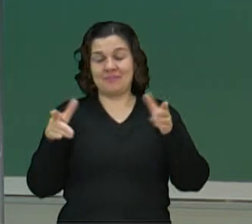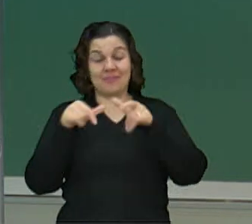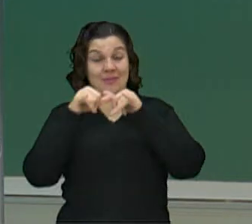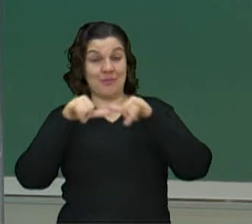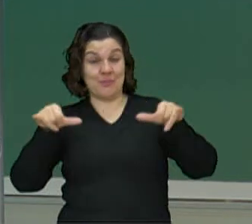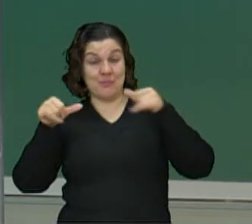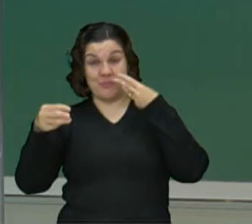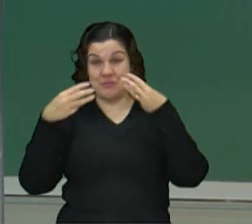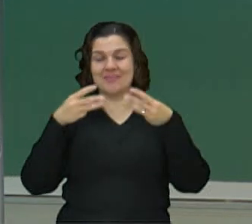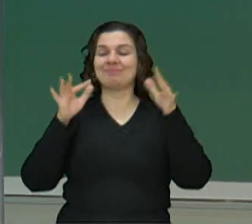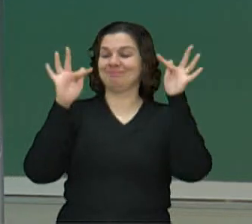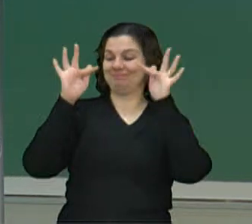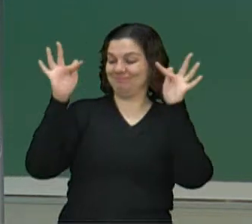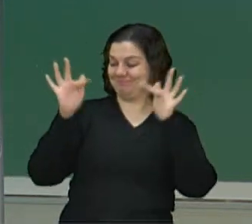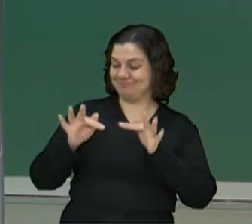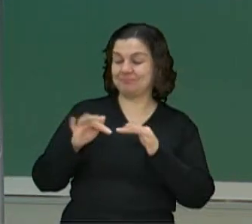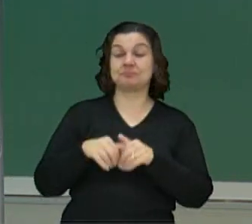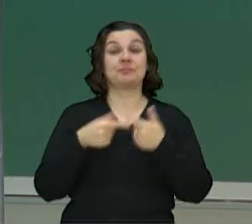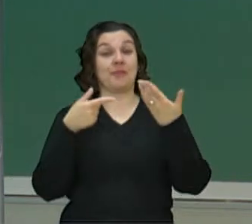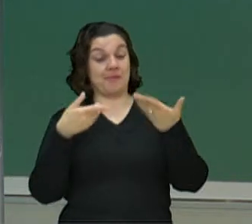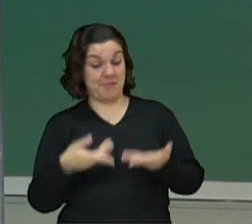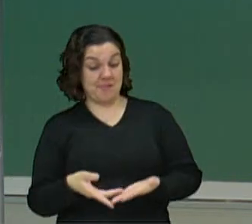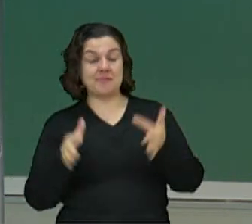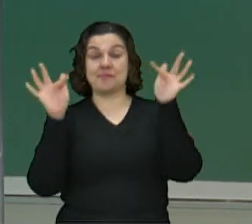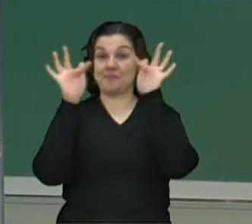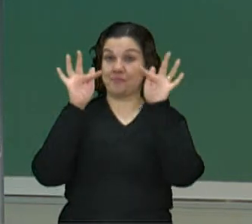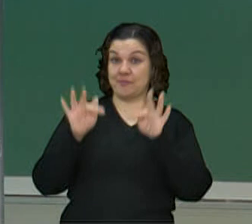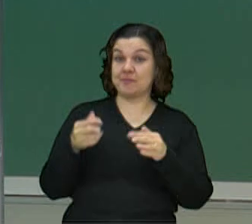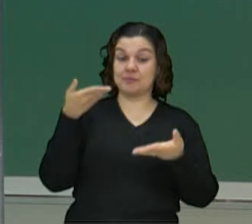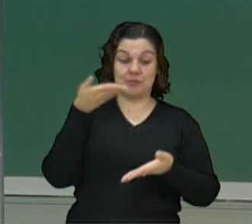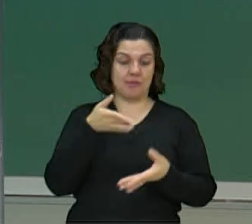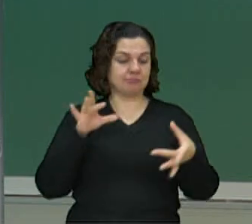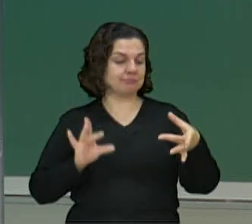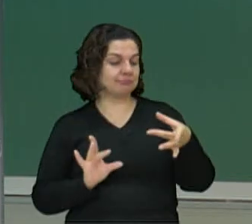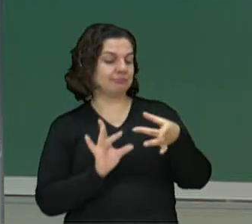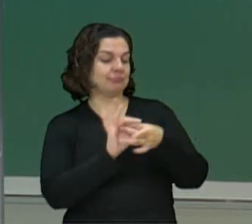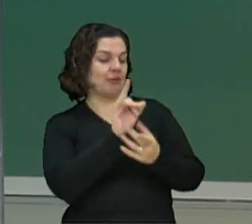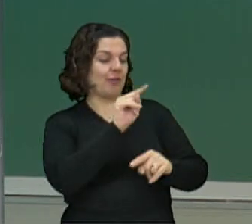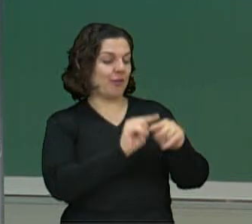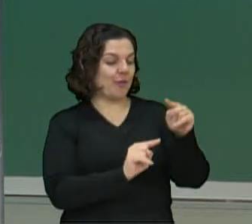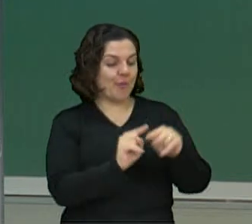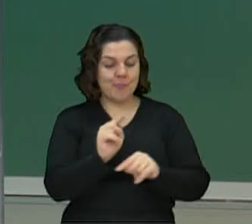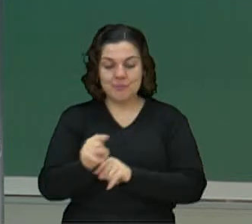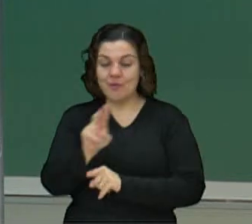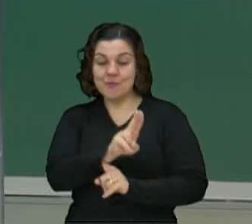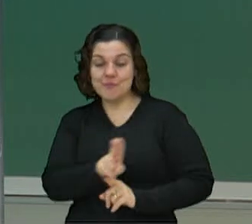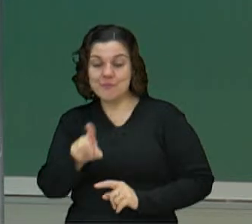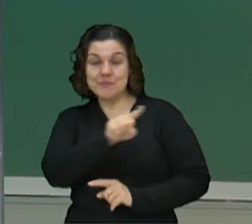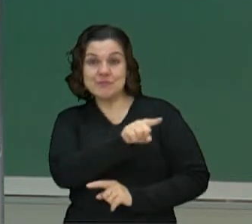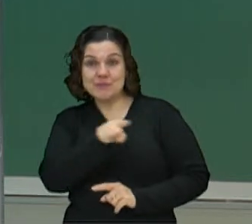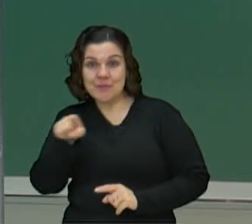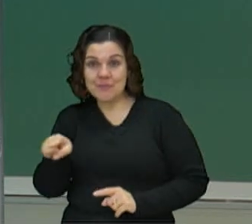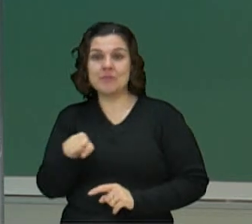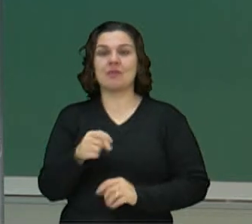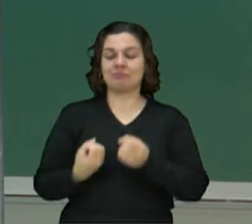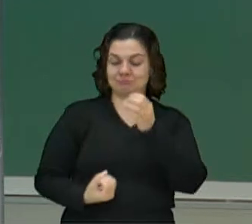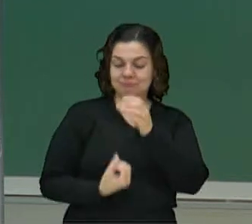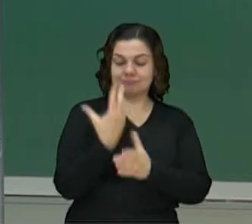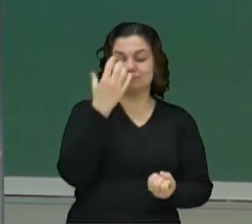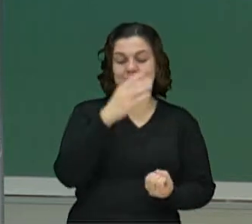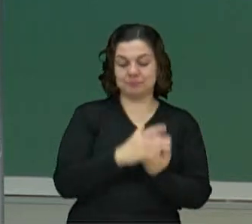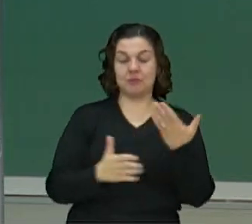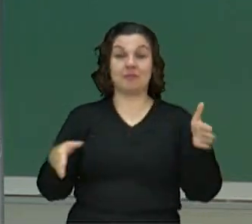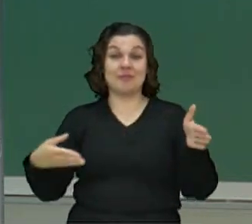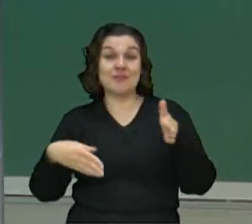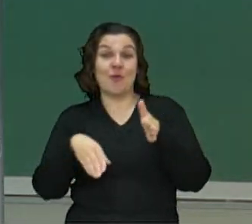propaganda? A felicidade. E essa felicidade era ligada a esses objetos de consumo, essas invenções que